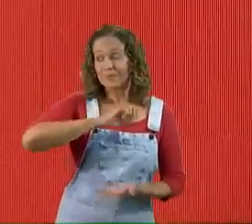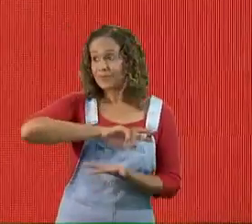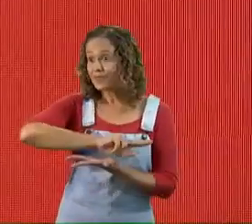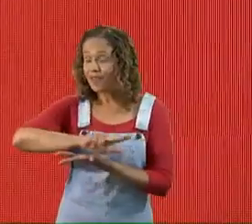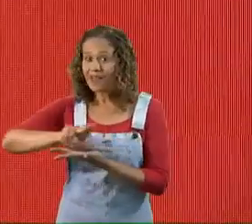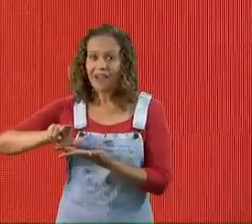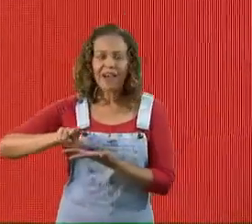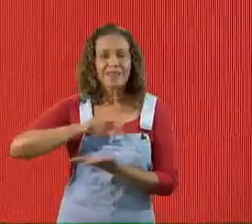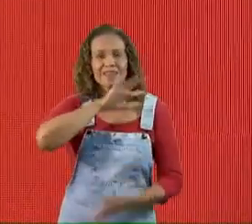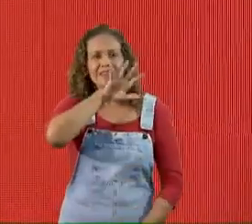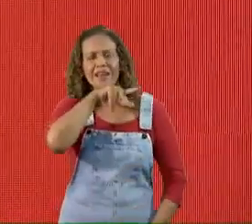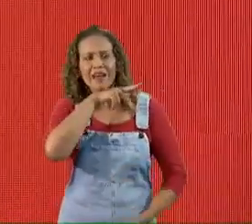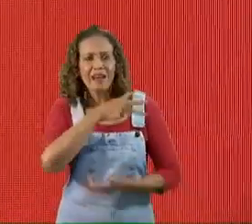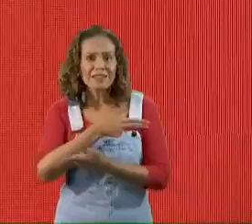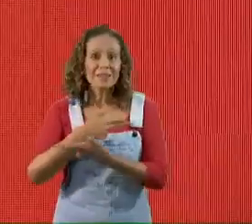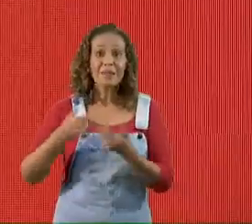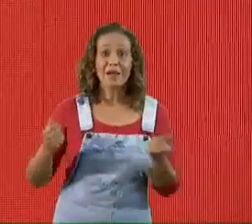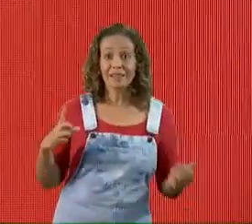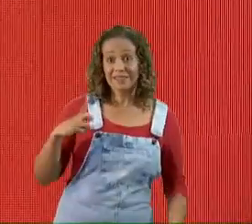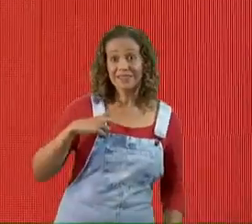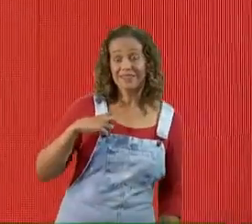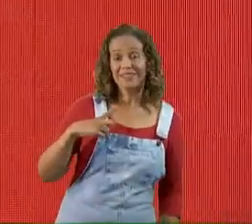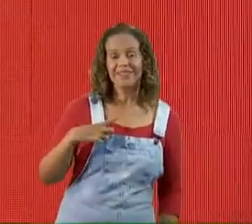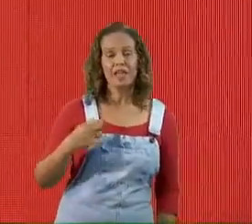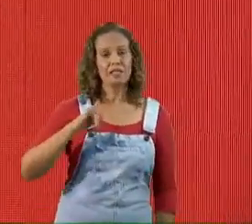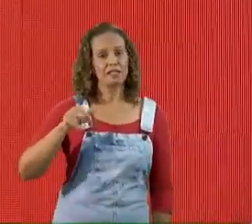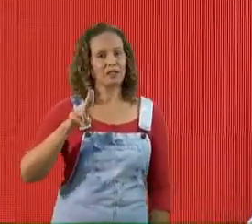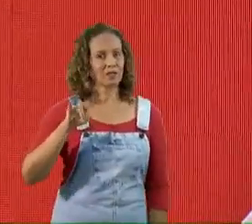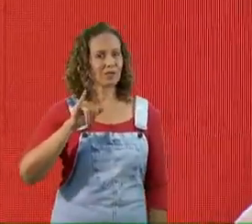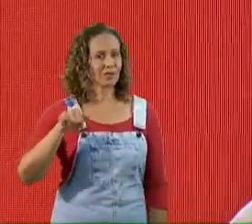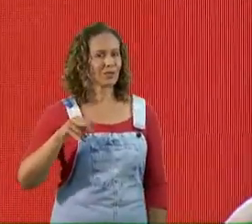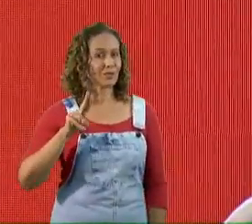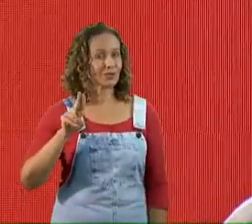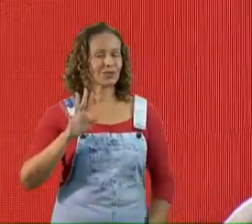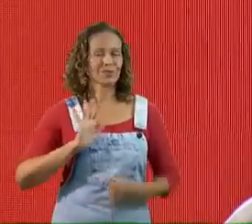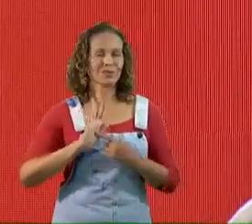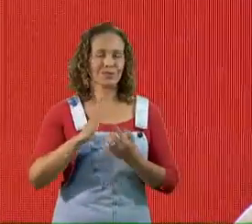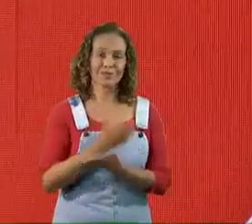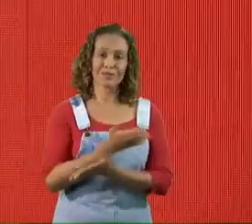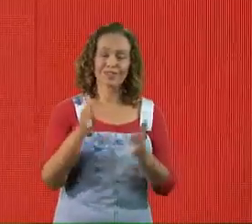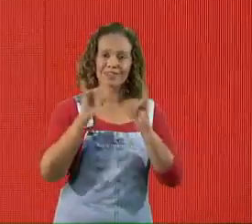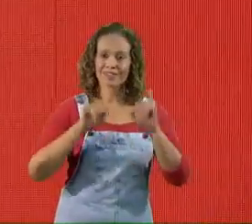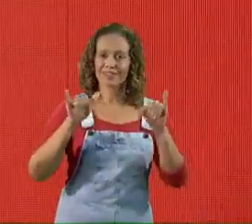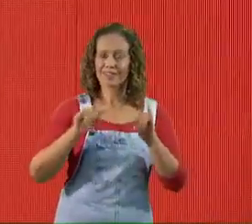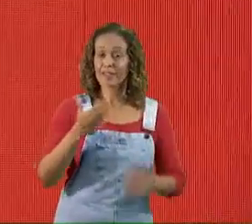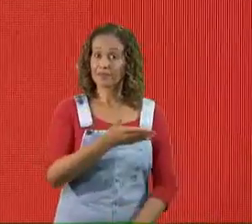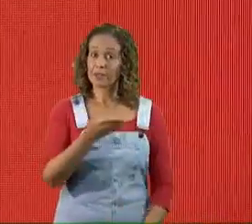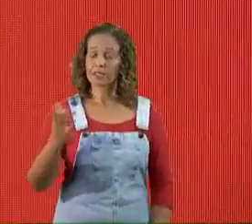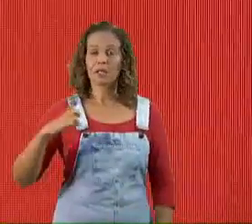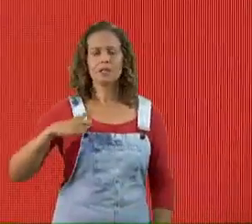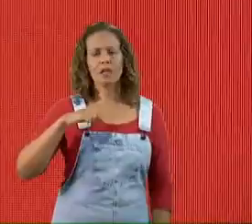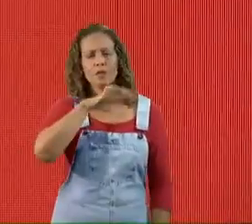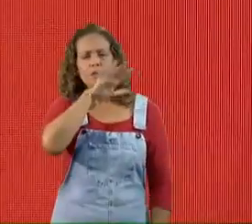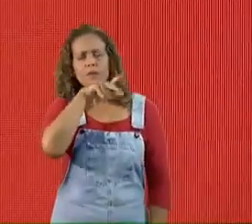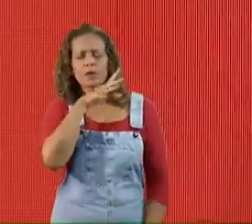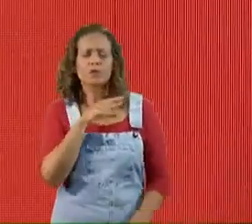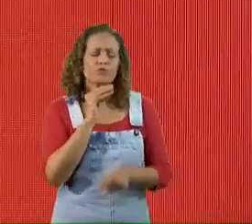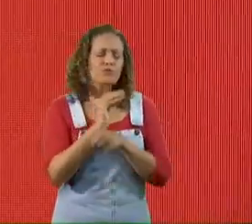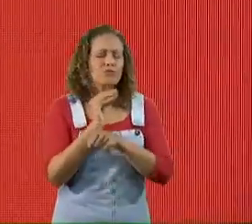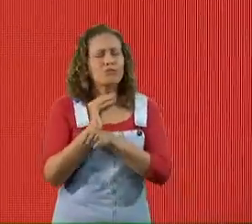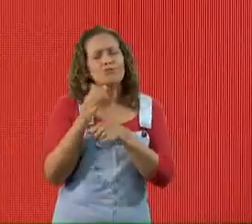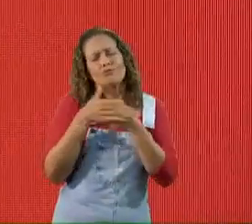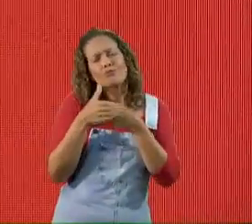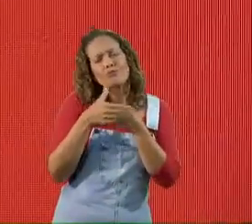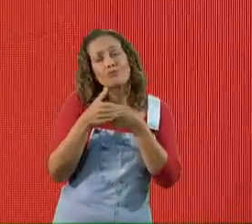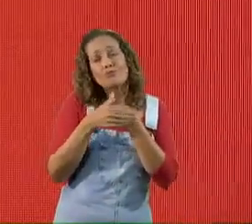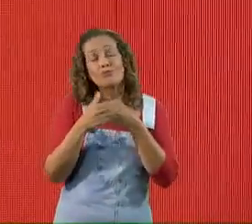estimação tem a Juju, a Carol e o Miguel. E a Juju deu um recadinho para vocês. Então você que tem o seu animalzinho de estimação, você vai tirar uma